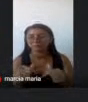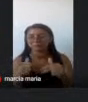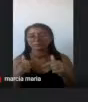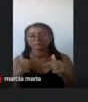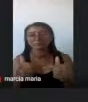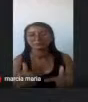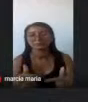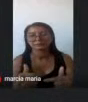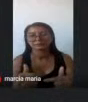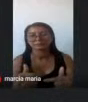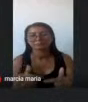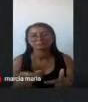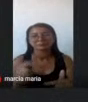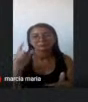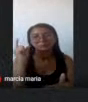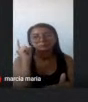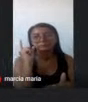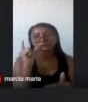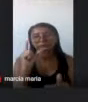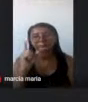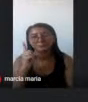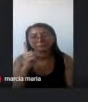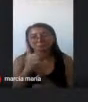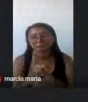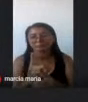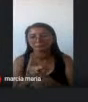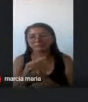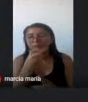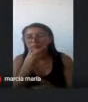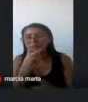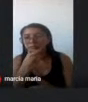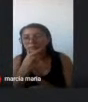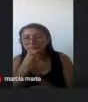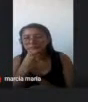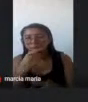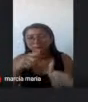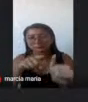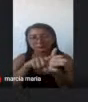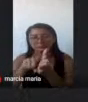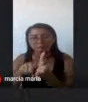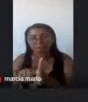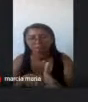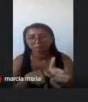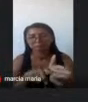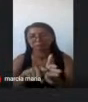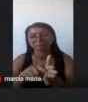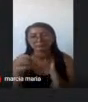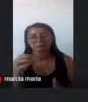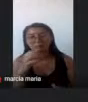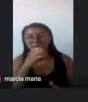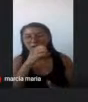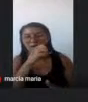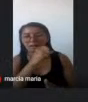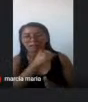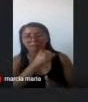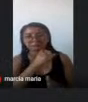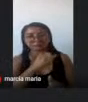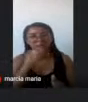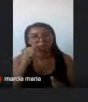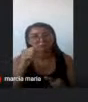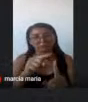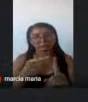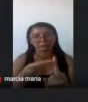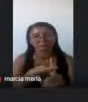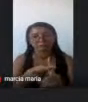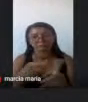conseguir captar esse homem, fazer o teste rápido na gestante, fazer o teste rápido nele, mesmo que o teste ele não faça